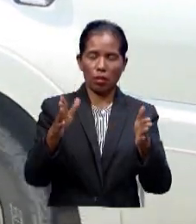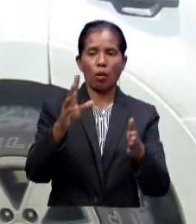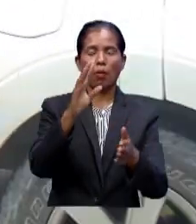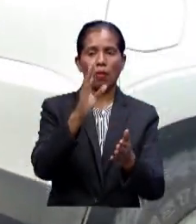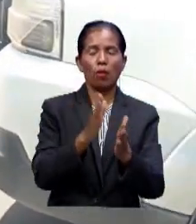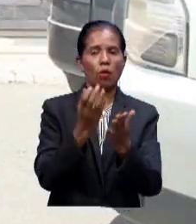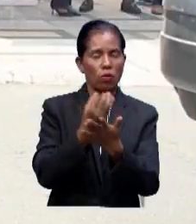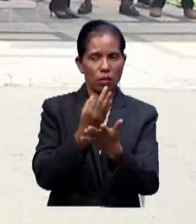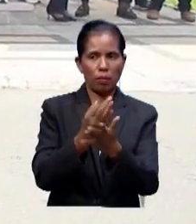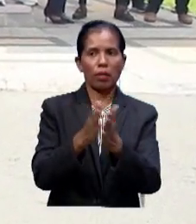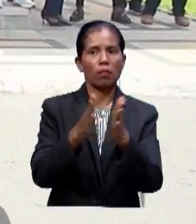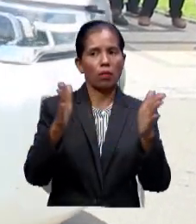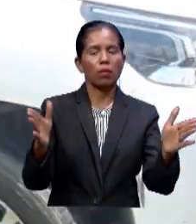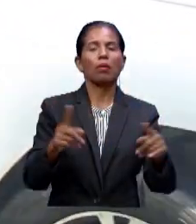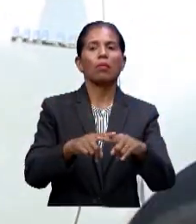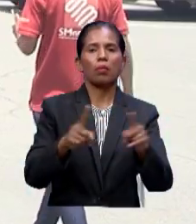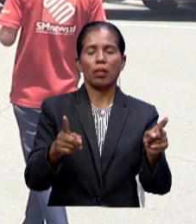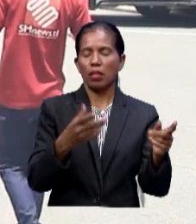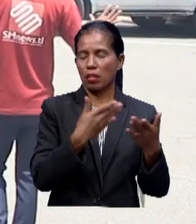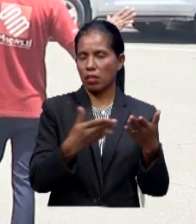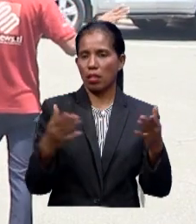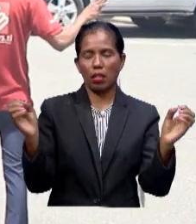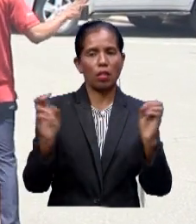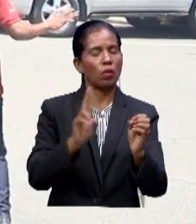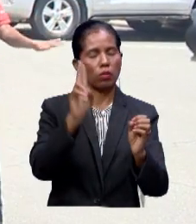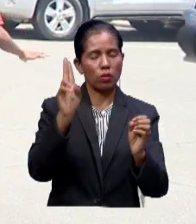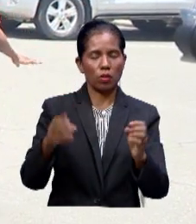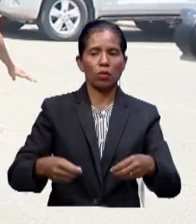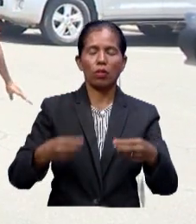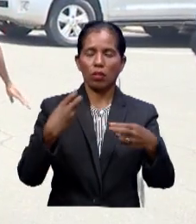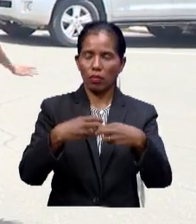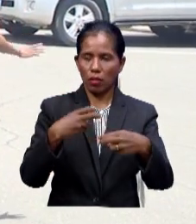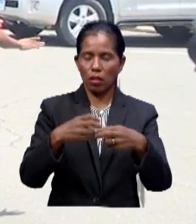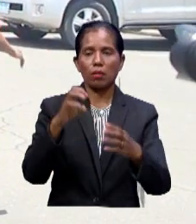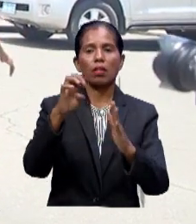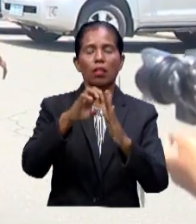Osambot, mas be equipamento refere la utiliza ho de lori prejuízo ba estado ho